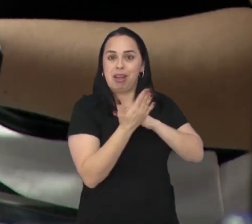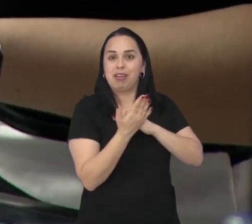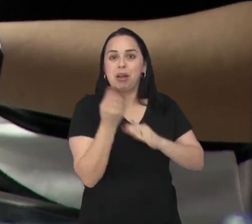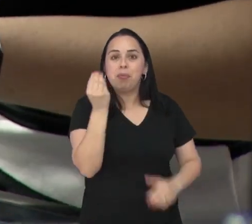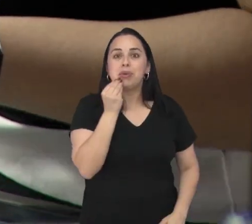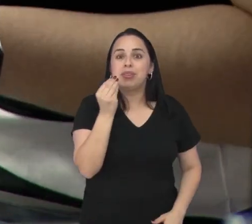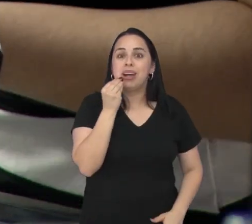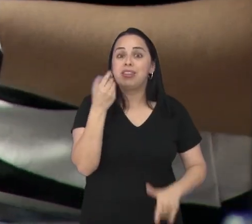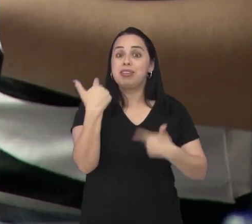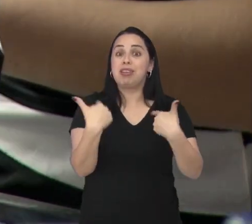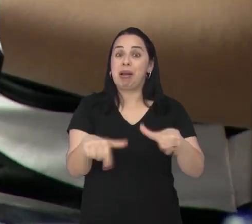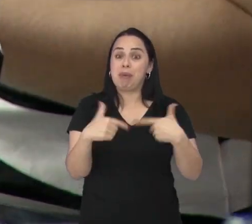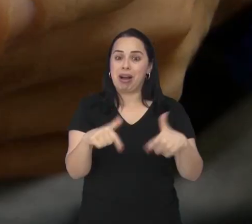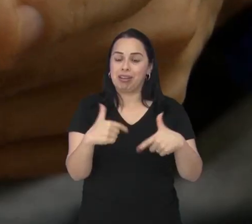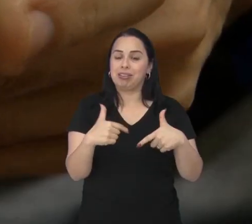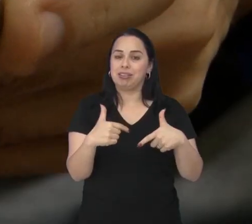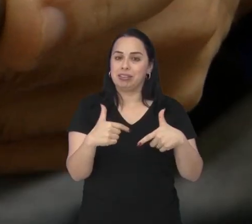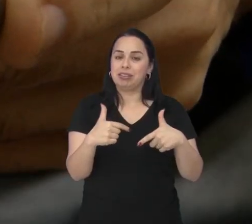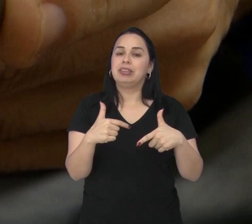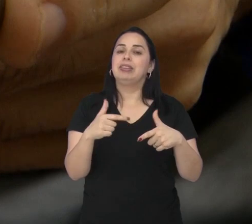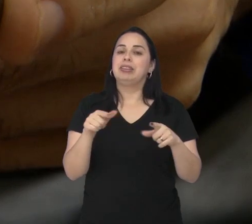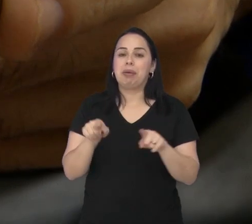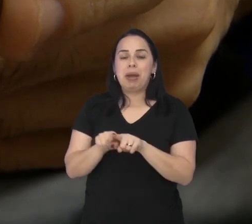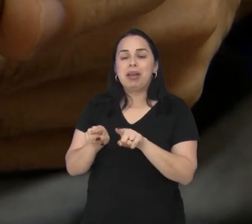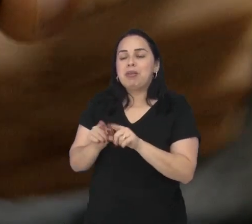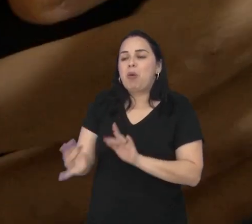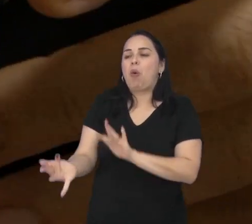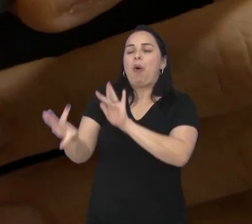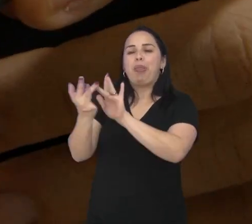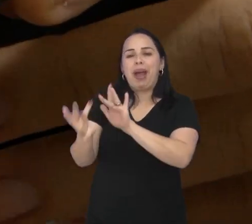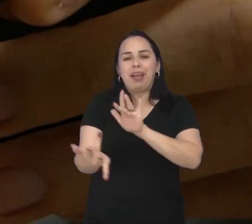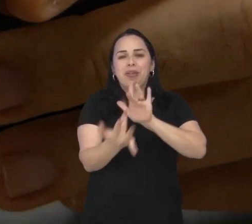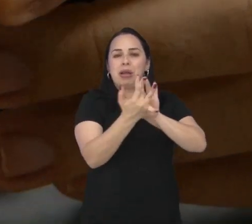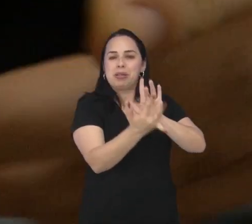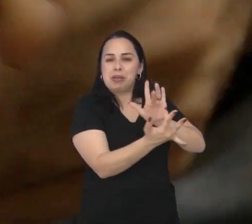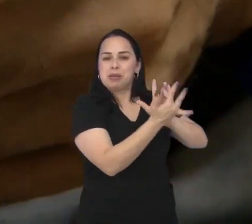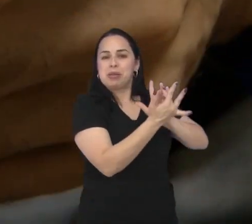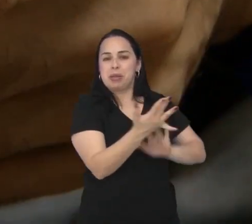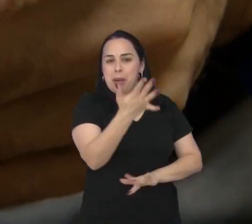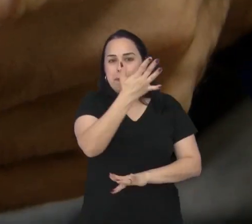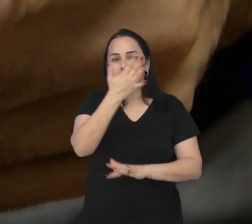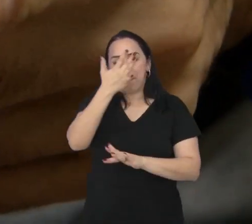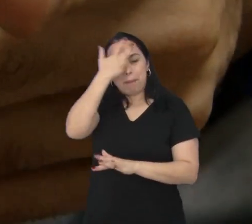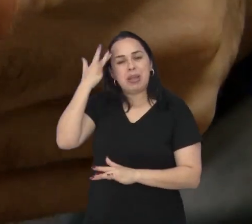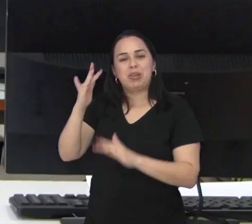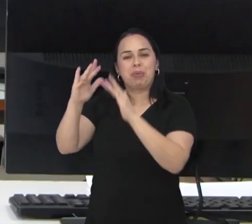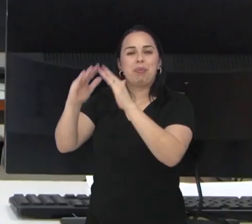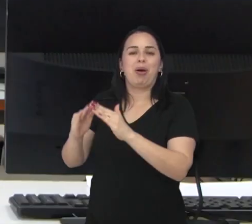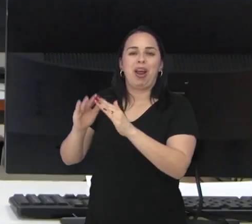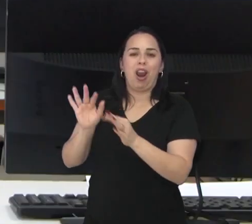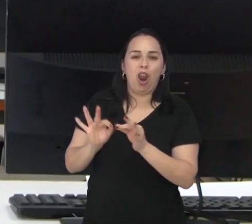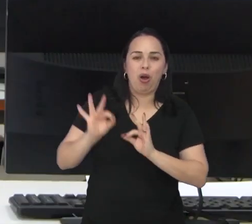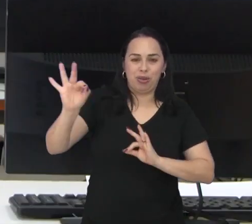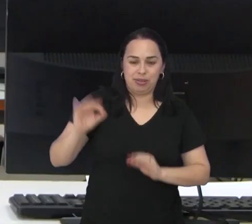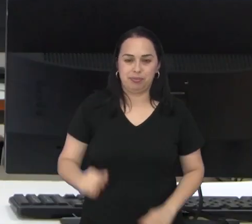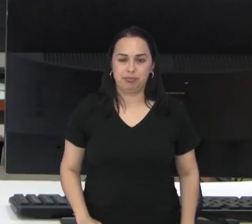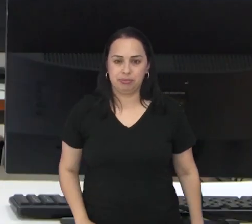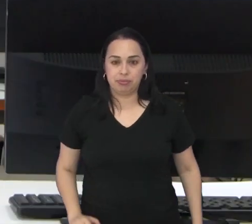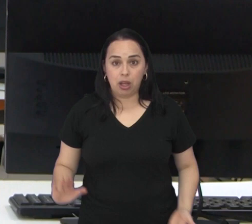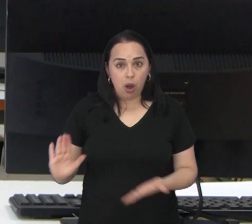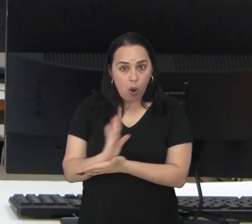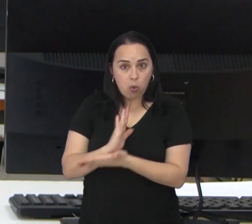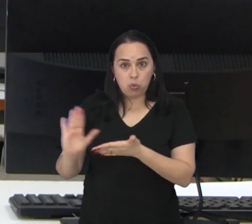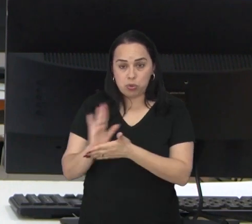ampliar as oportunidades de emprego e encurtar as distâncias para se conectar com pessoas do mundo todo. Hoje, muitos